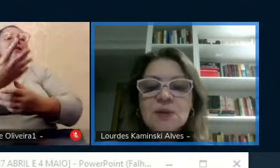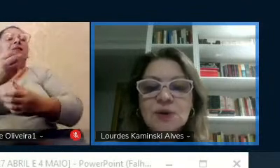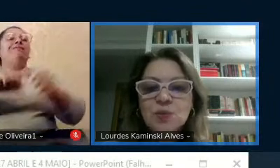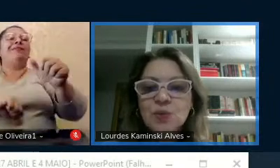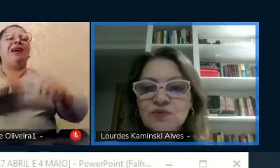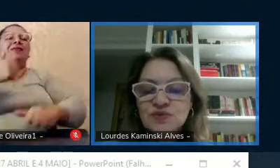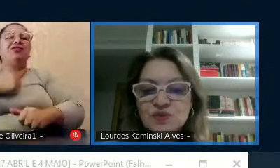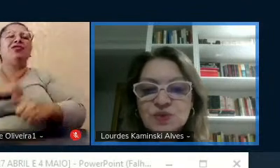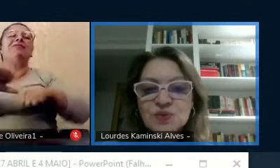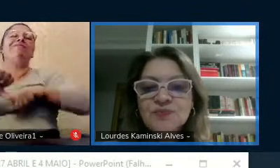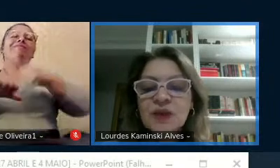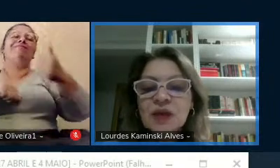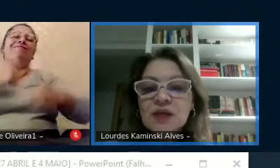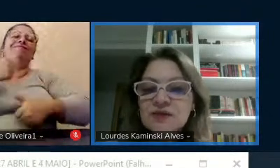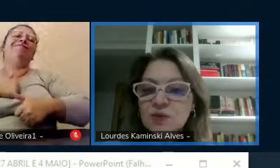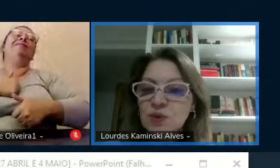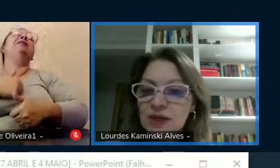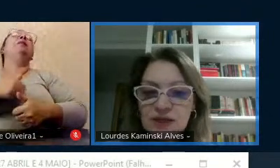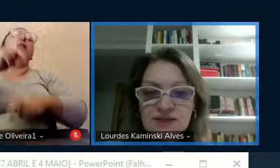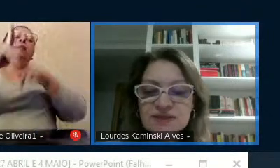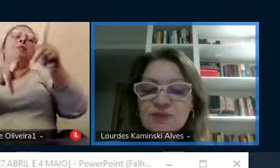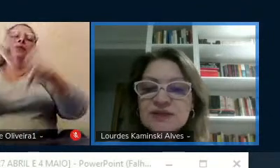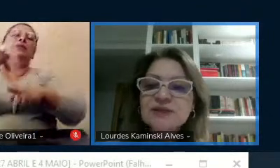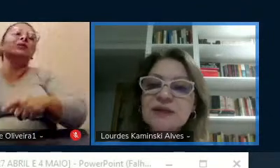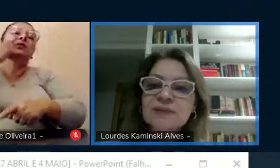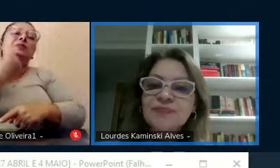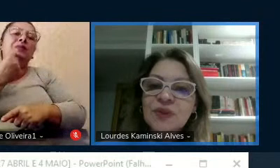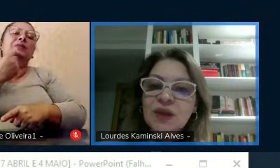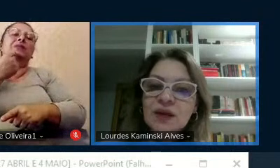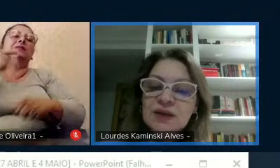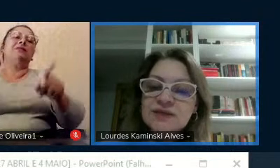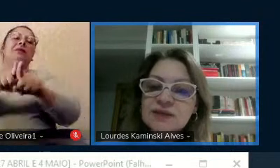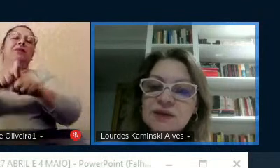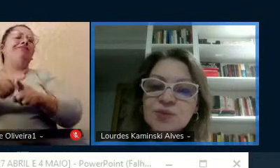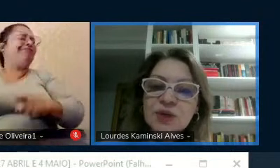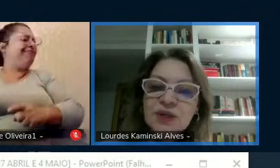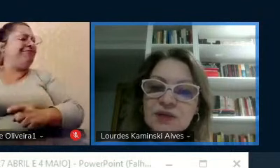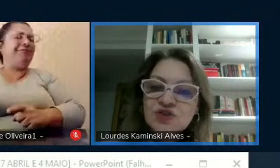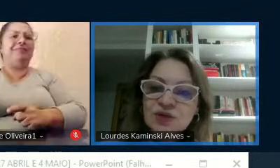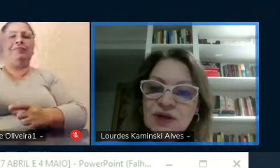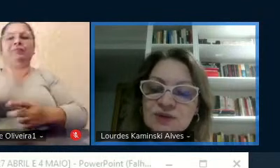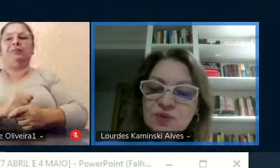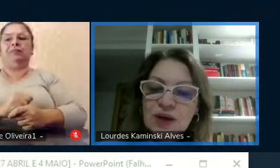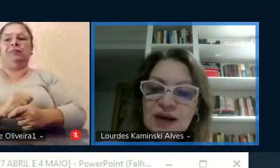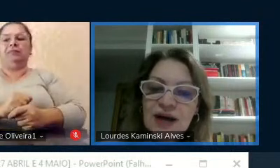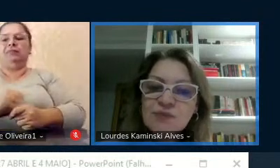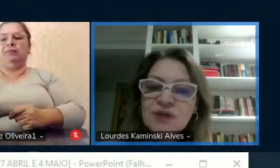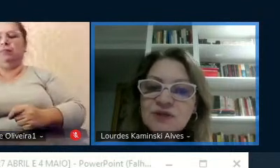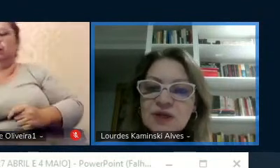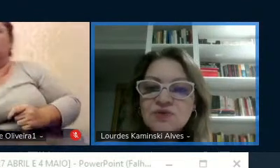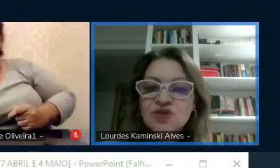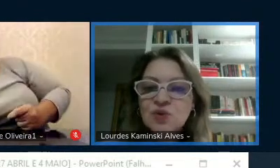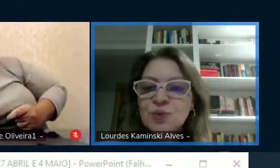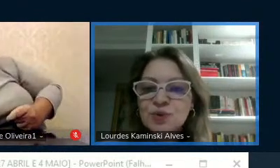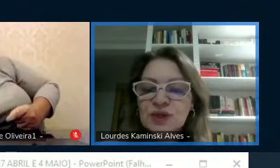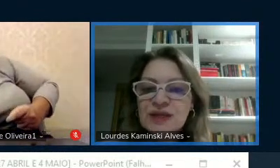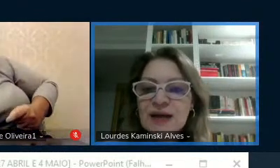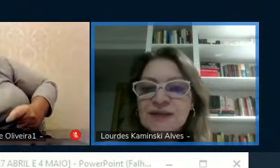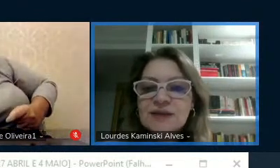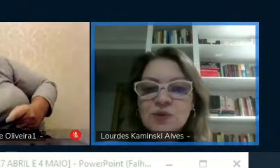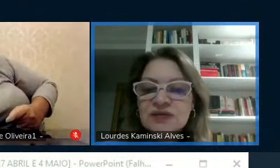desenvolvidas pelo povo surdo, que são riquíssimas, né? Nesse tempo que tenho dialogado com a Carmen, tenho